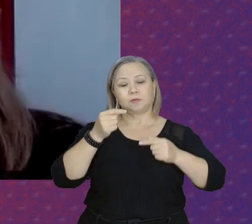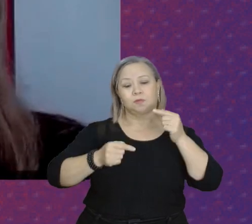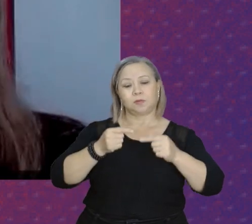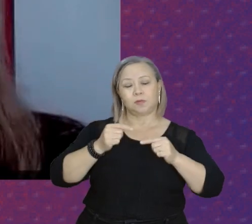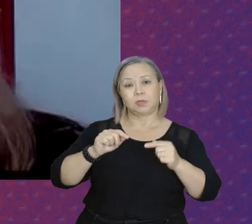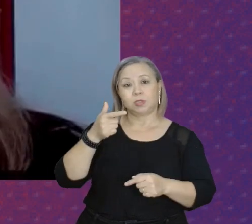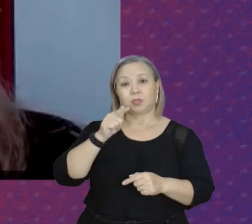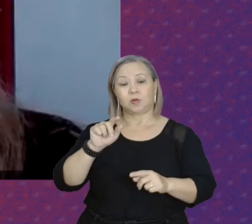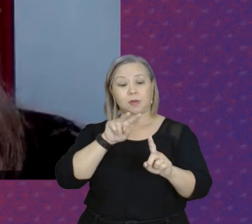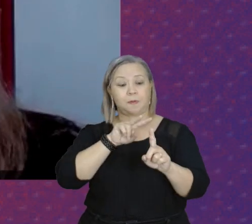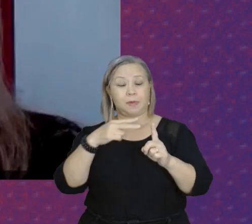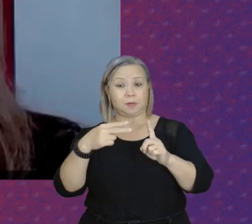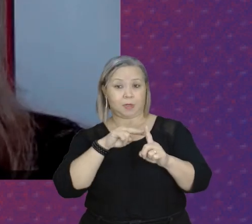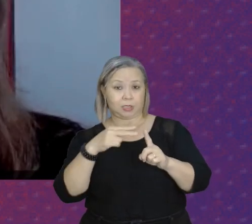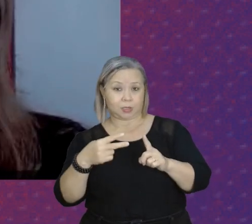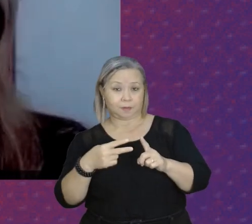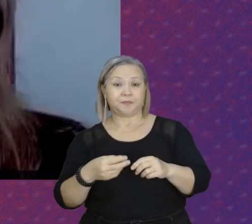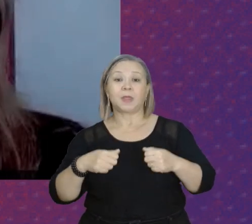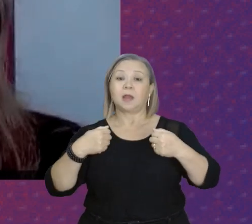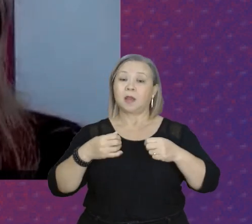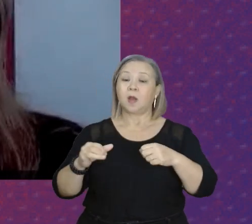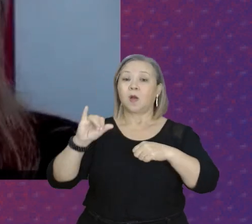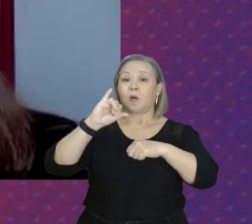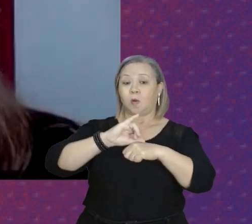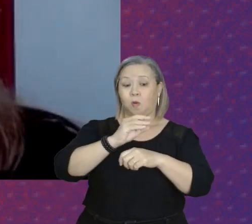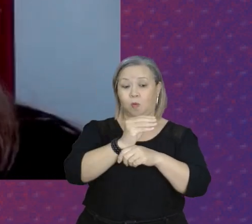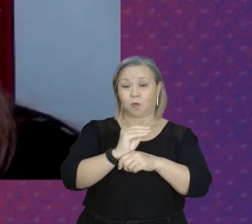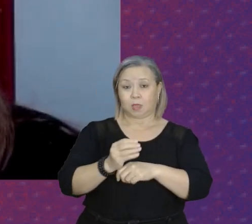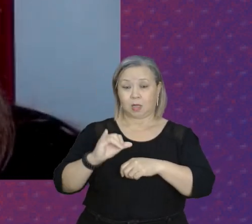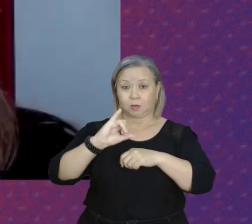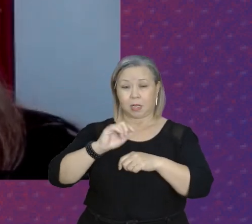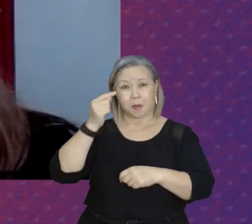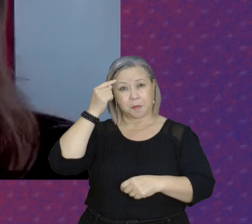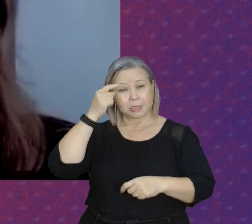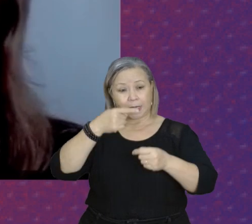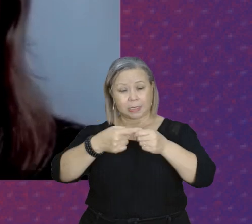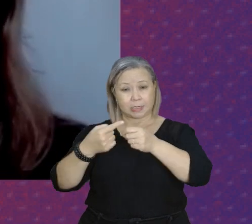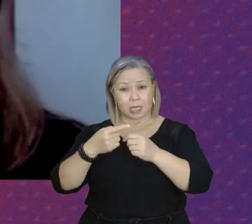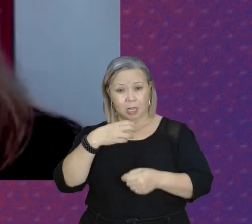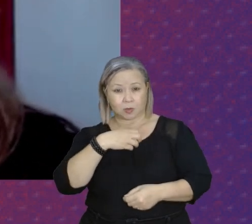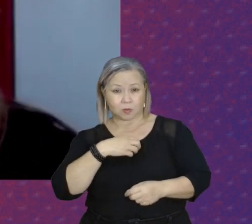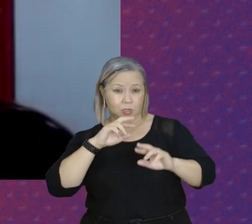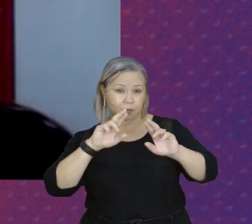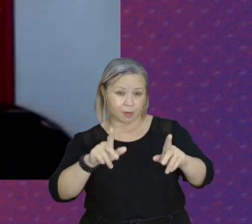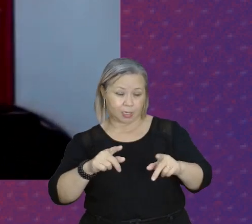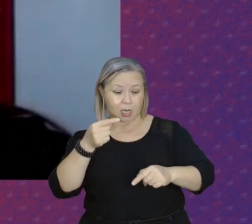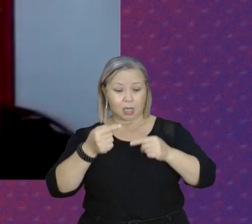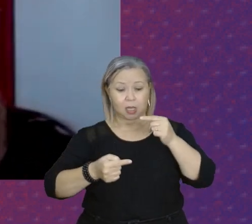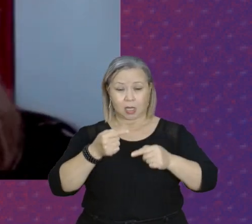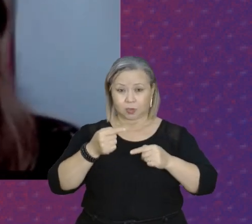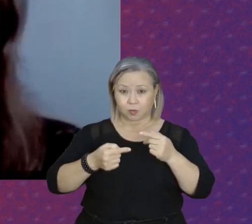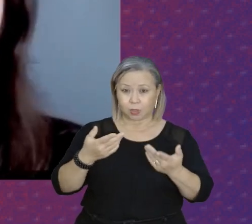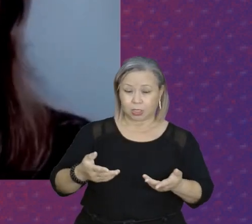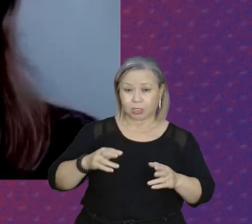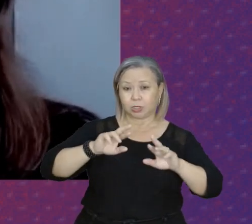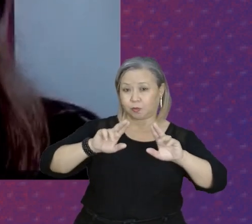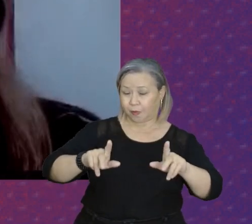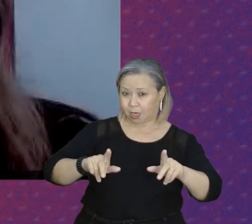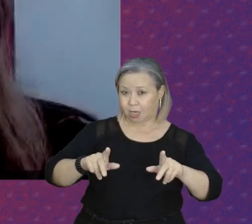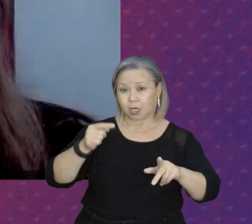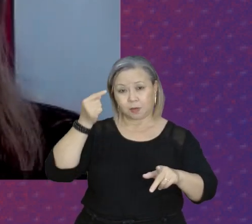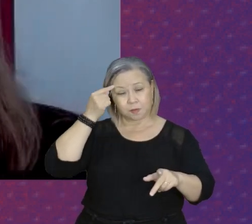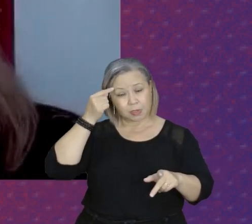Então, colocar o cuidado no centro tem a ver com a gente pensar a cidade de uma forma diferente, pensar as políticas alimentares de uma forma diferente, as